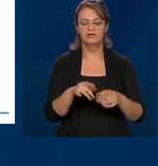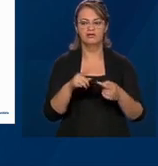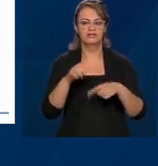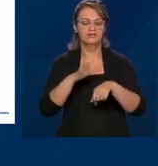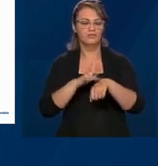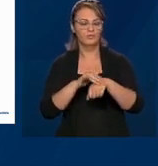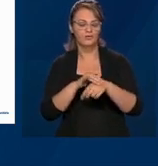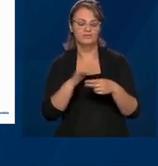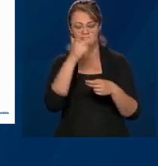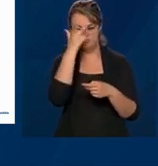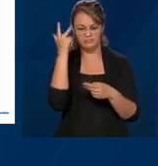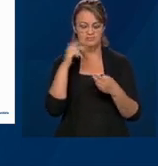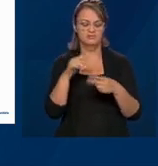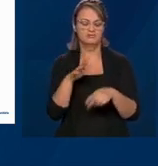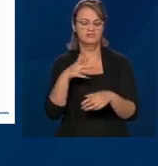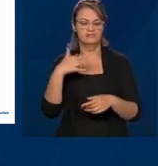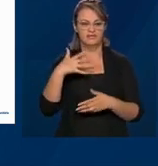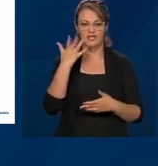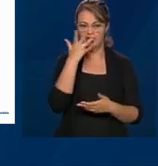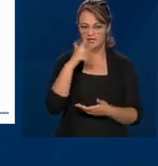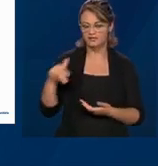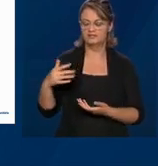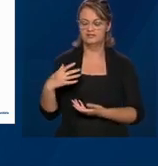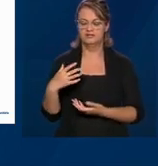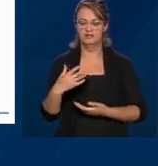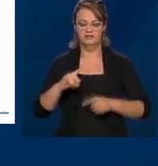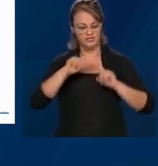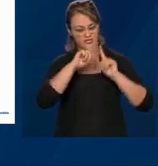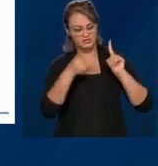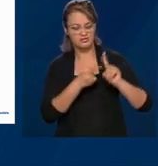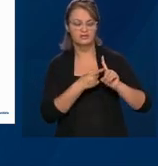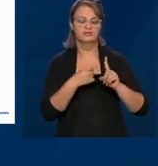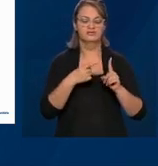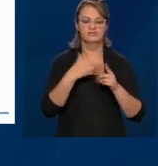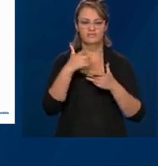comorbidades, crianças, adolescentes, gestantes e imunossuprimidos.